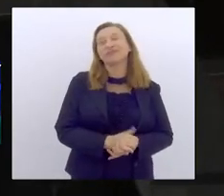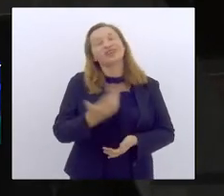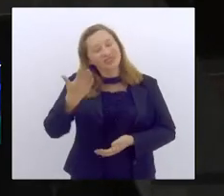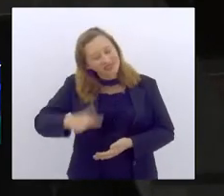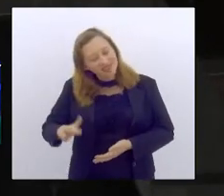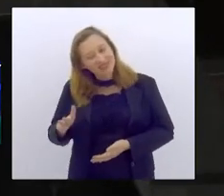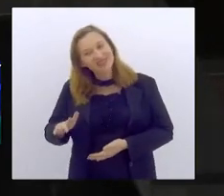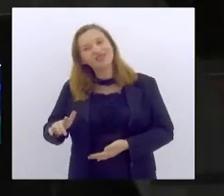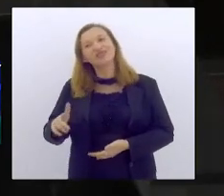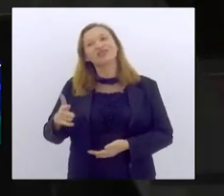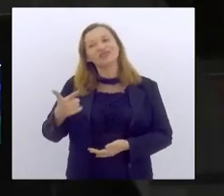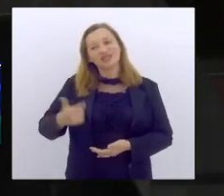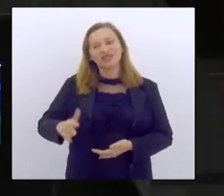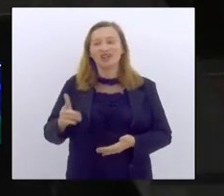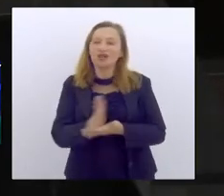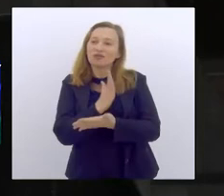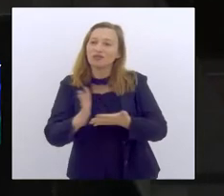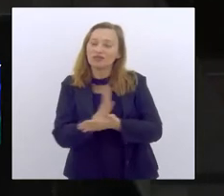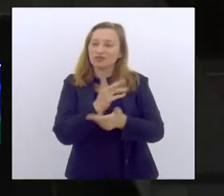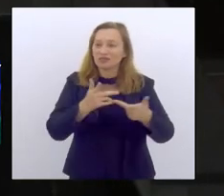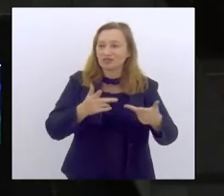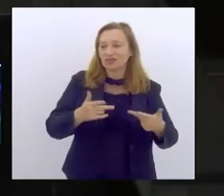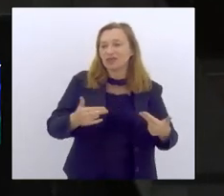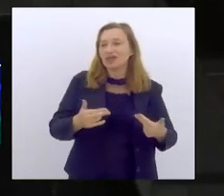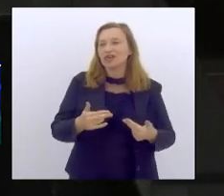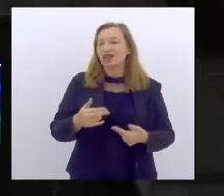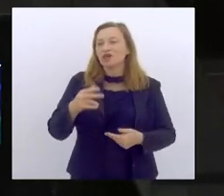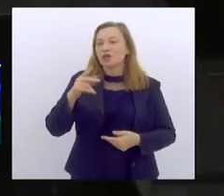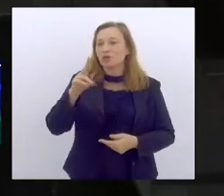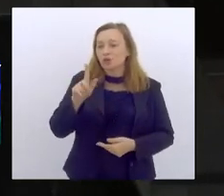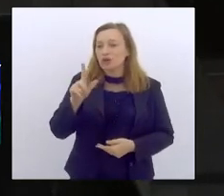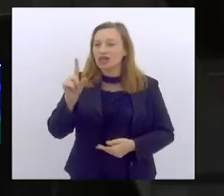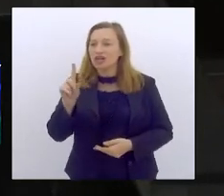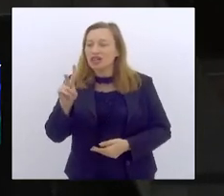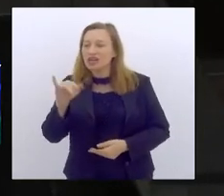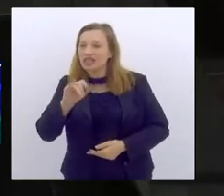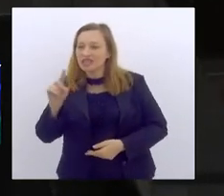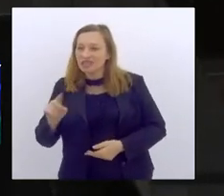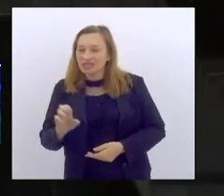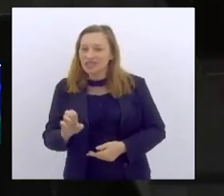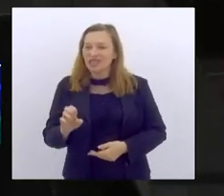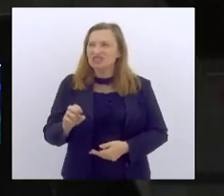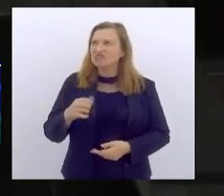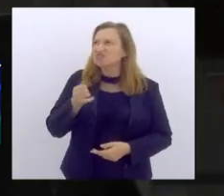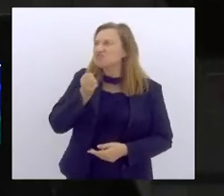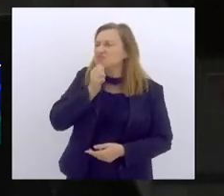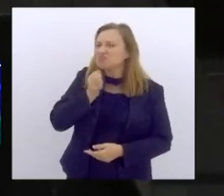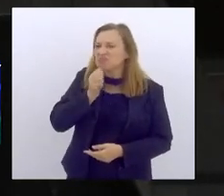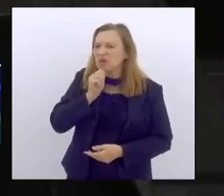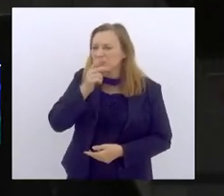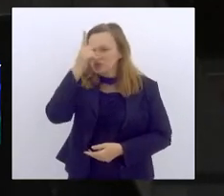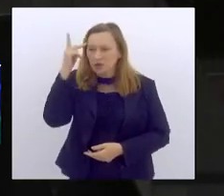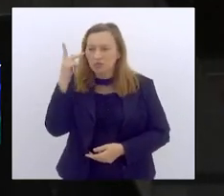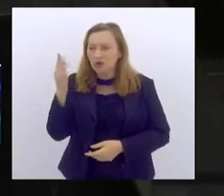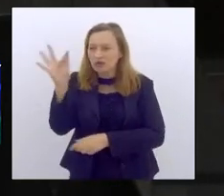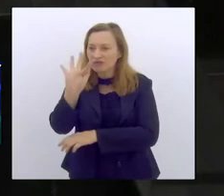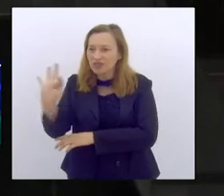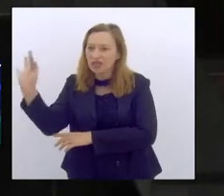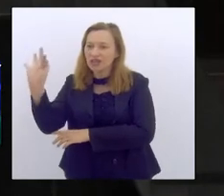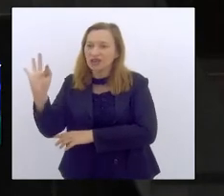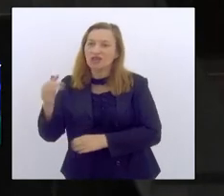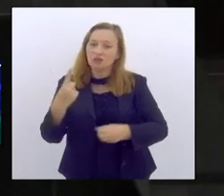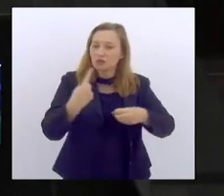já repeti algumas vezes o Doutor Ulysses Guimarães dizia que ninguém mora na Federação pessoas moram E